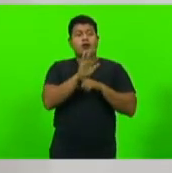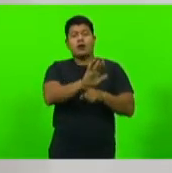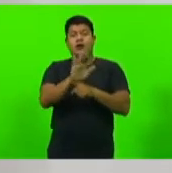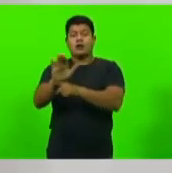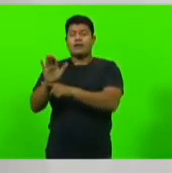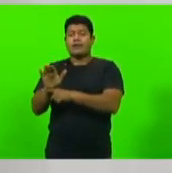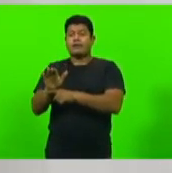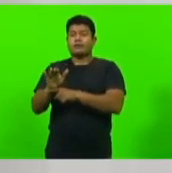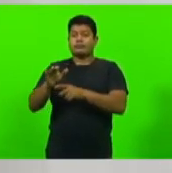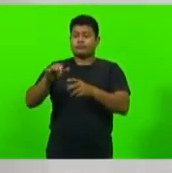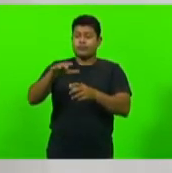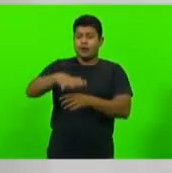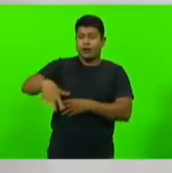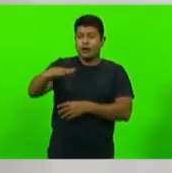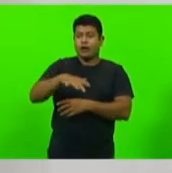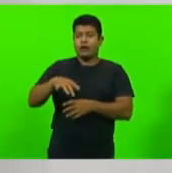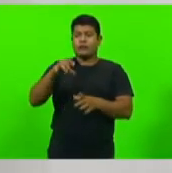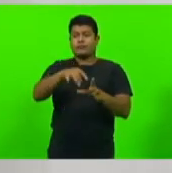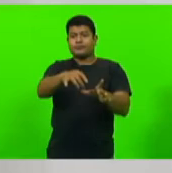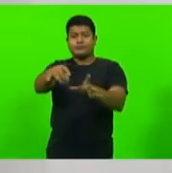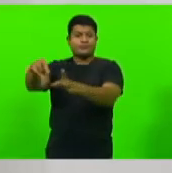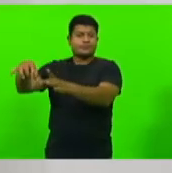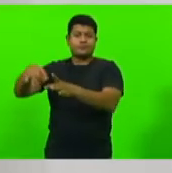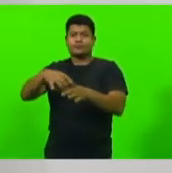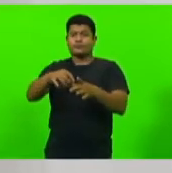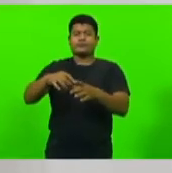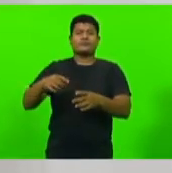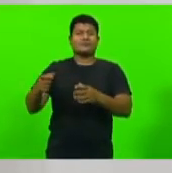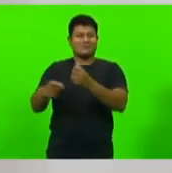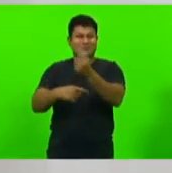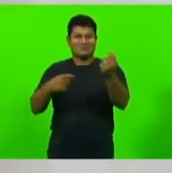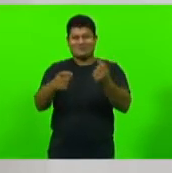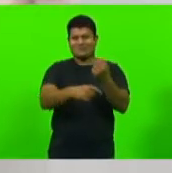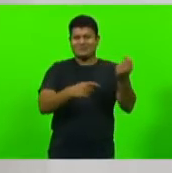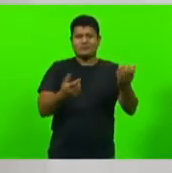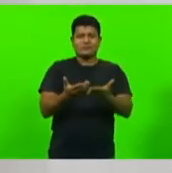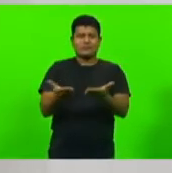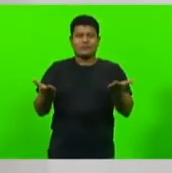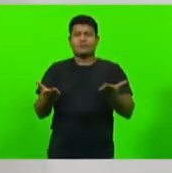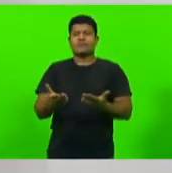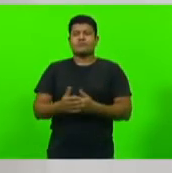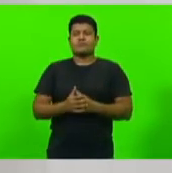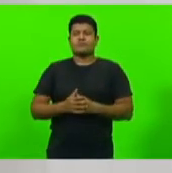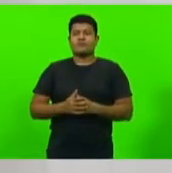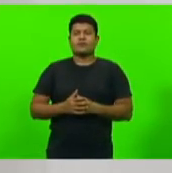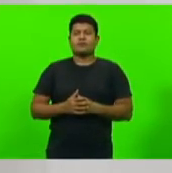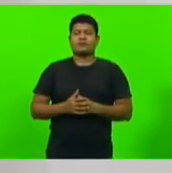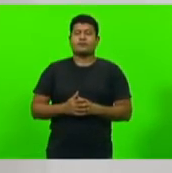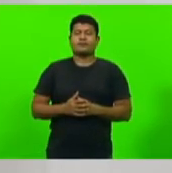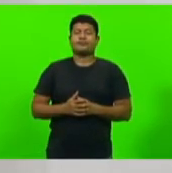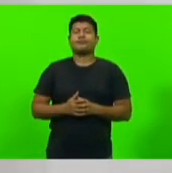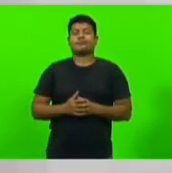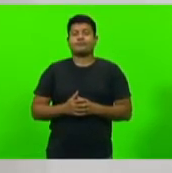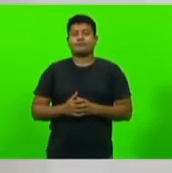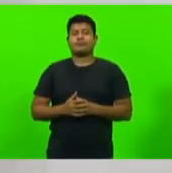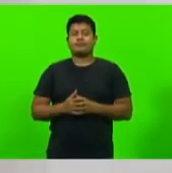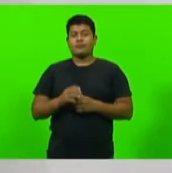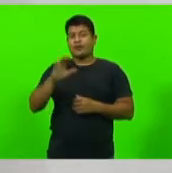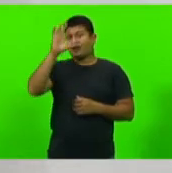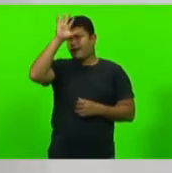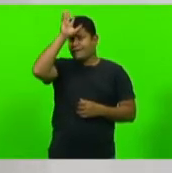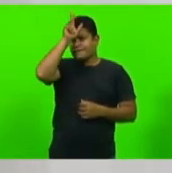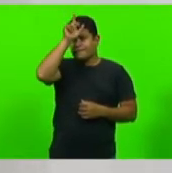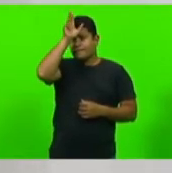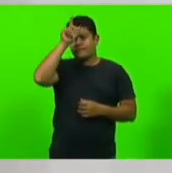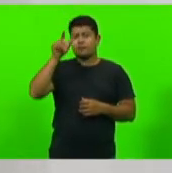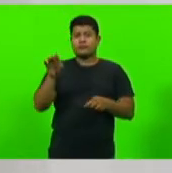agrícolas, principalmente a questão das granjas de suínos, de aves, da bacia